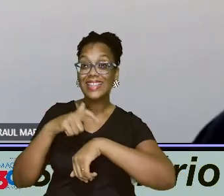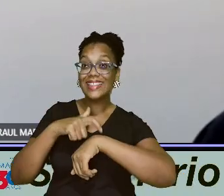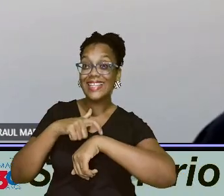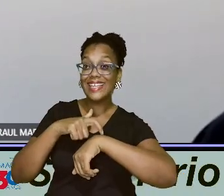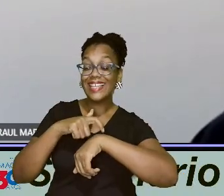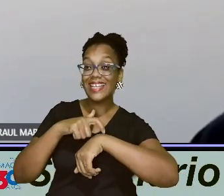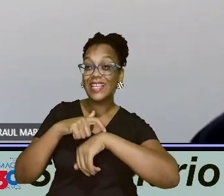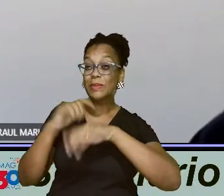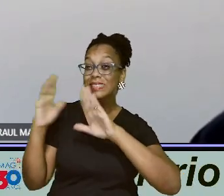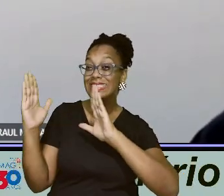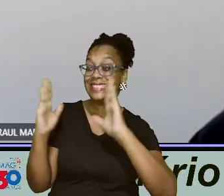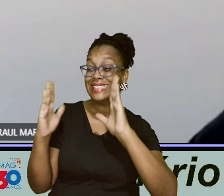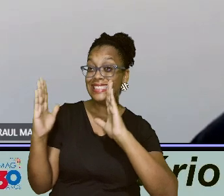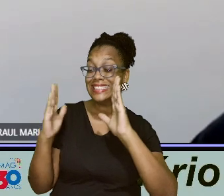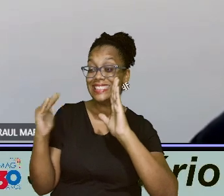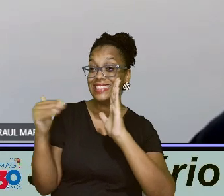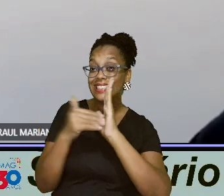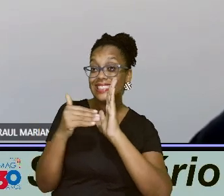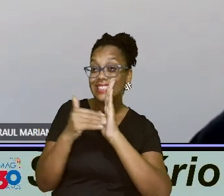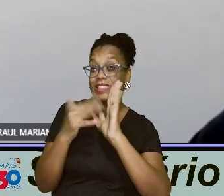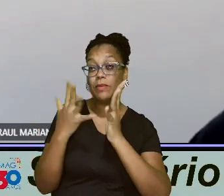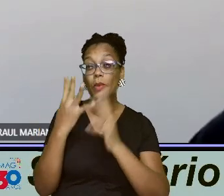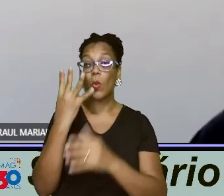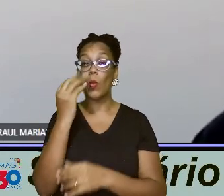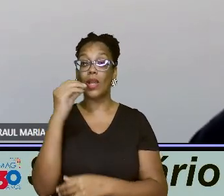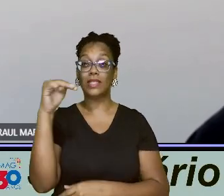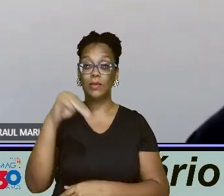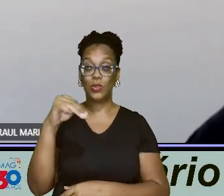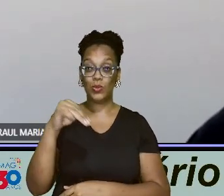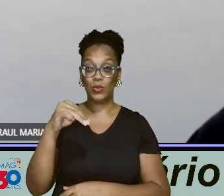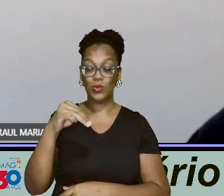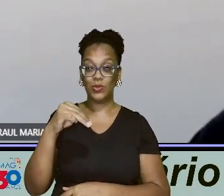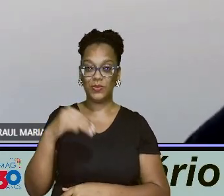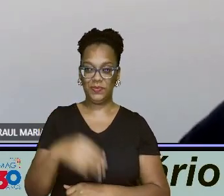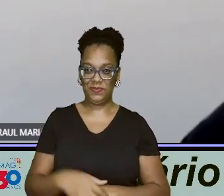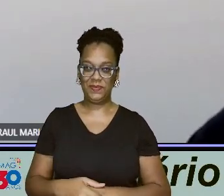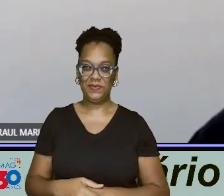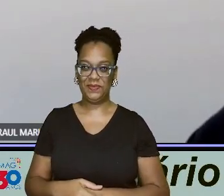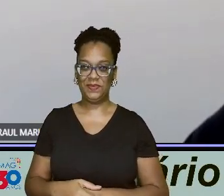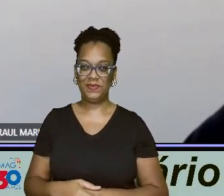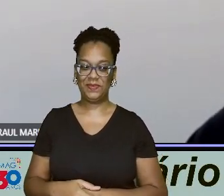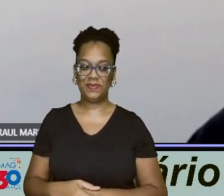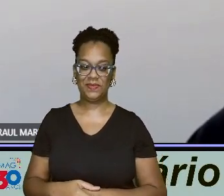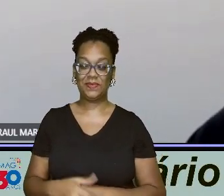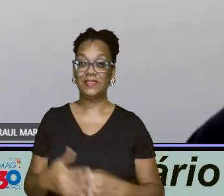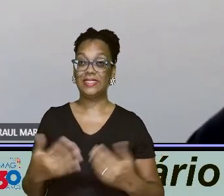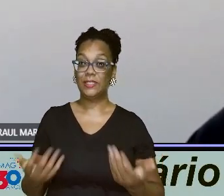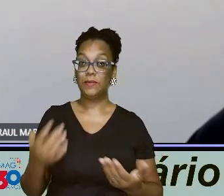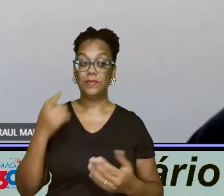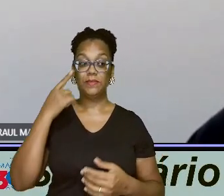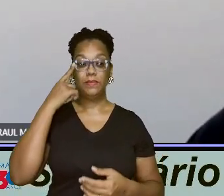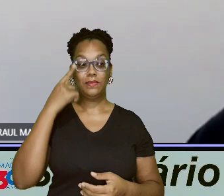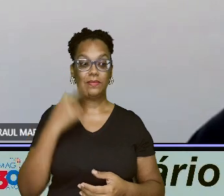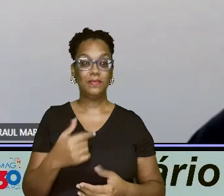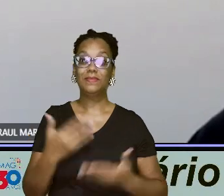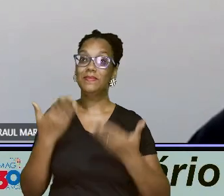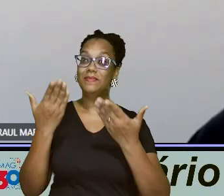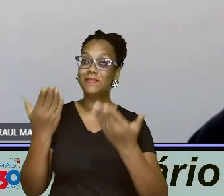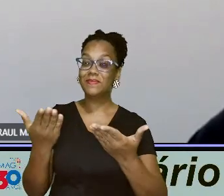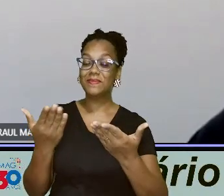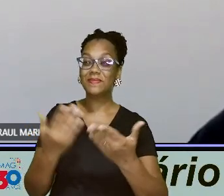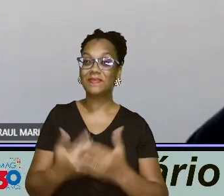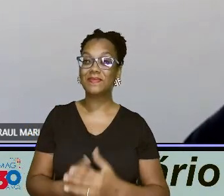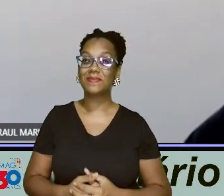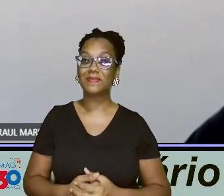o tempo previsto em torno de 40 minutos para essa primeira fase. Então, com a palavra, o grupo